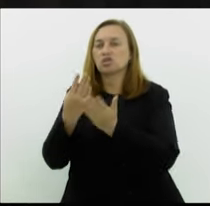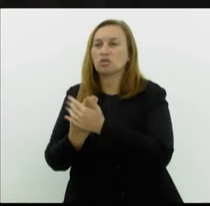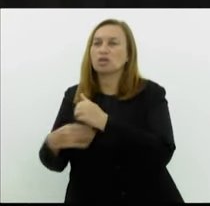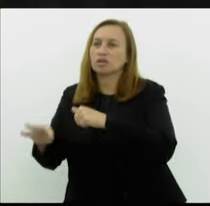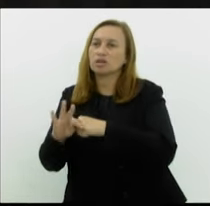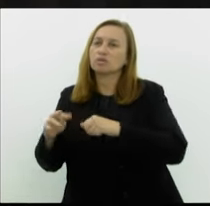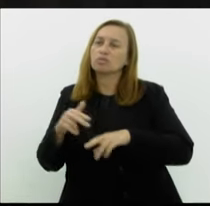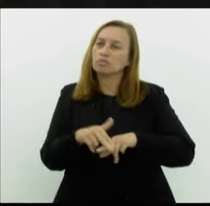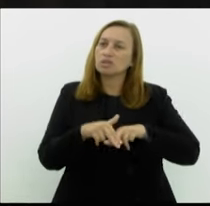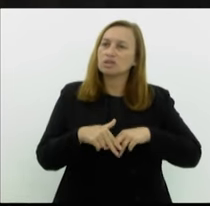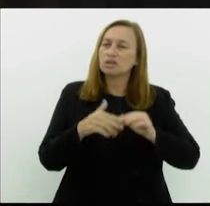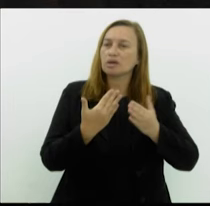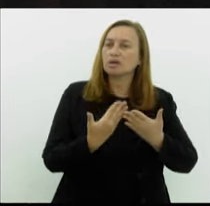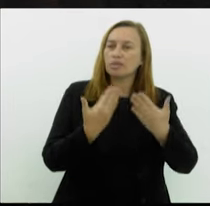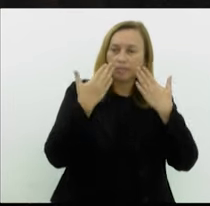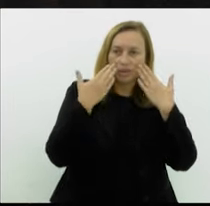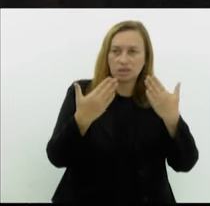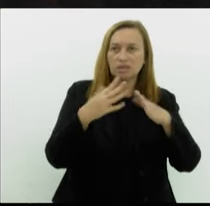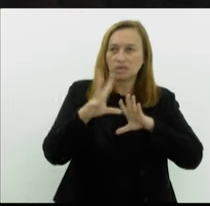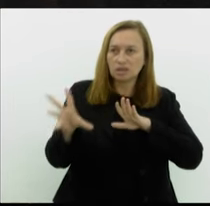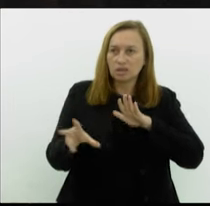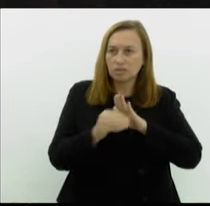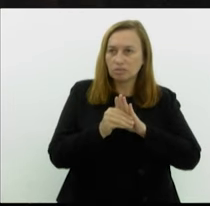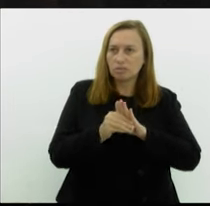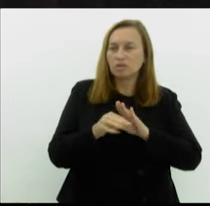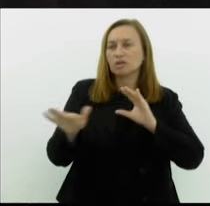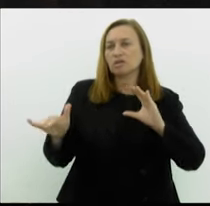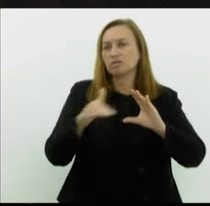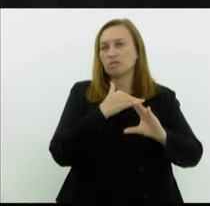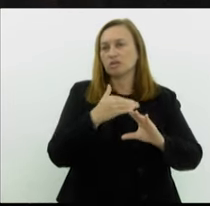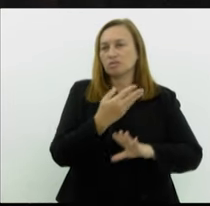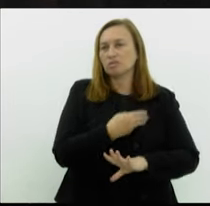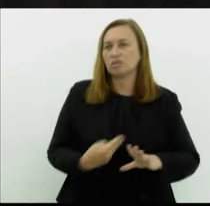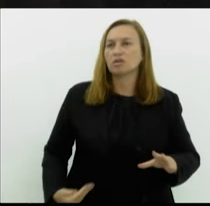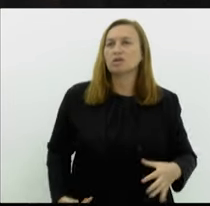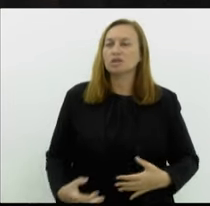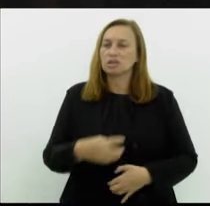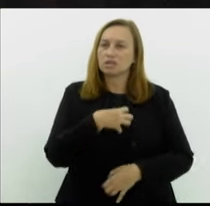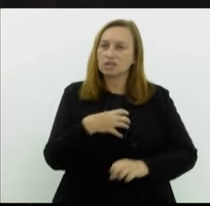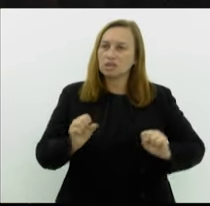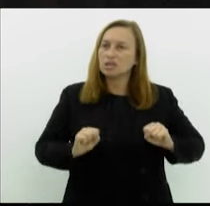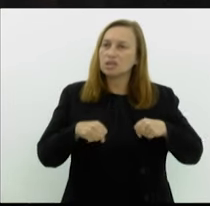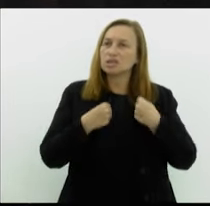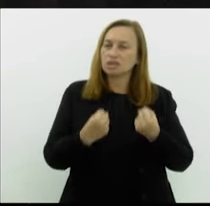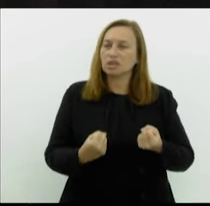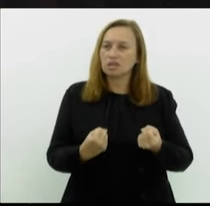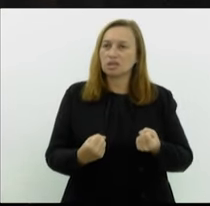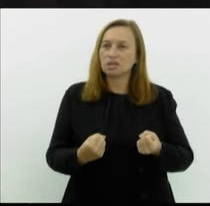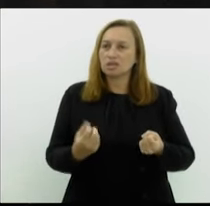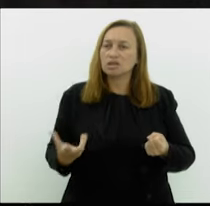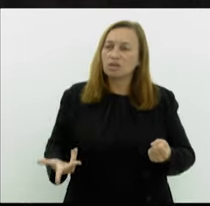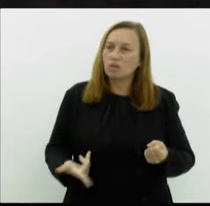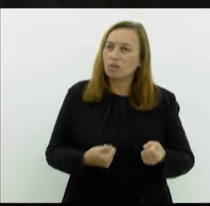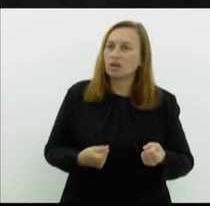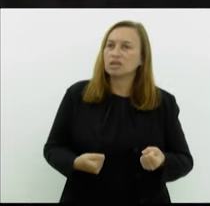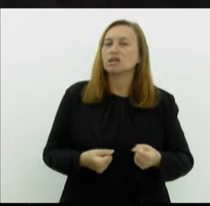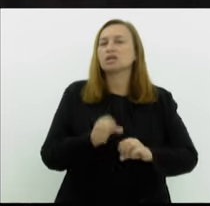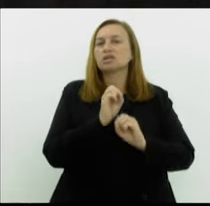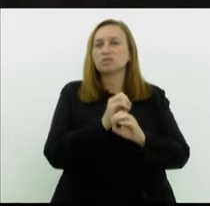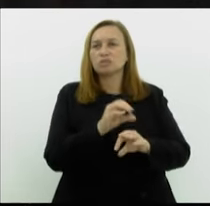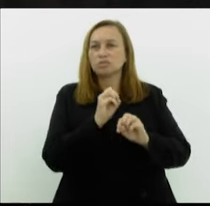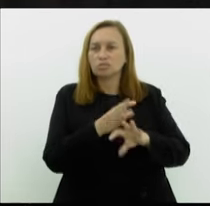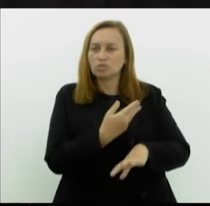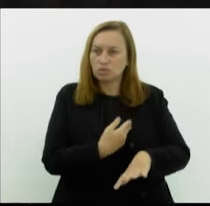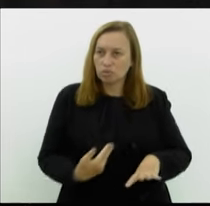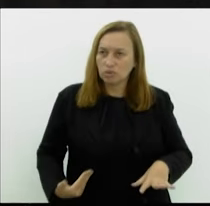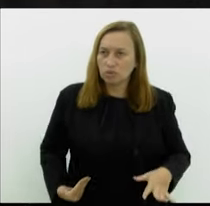nós apresentamos emenda ao projeto enviado pelo governador, sempre no sentido da defesa intransigente da educação pública de qualidade, que